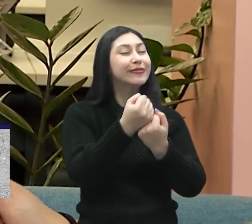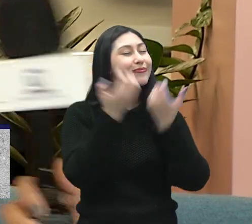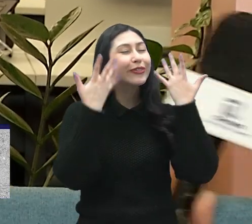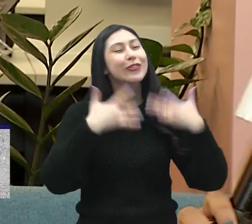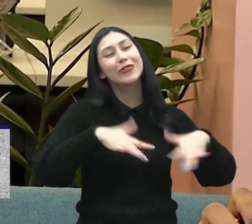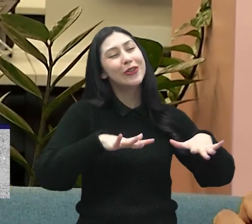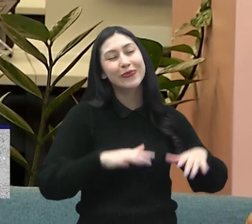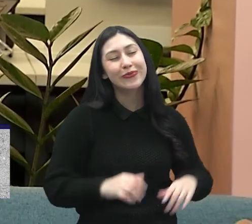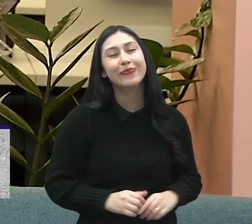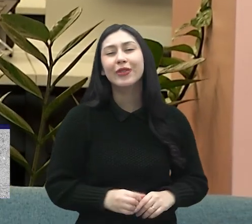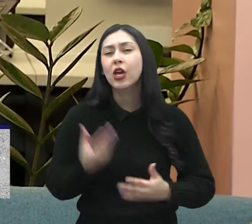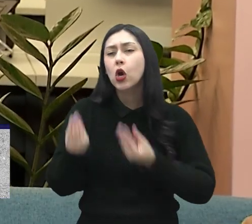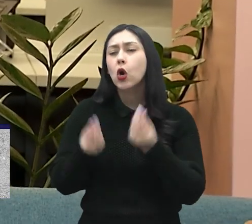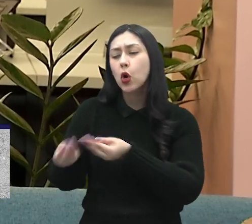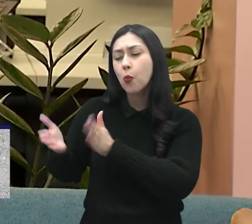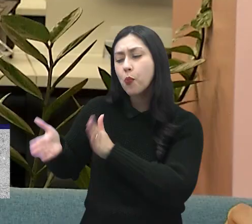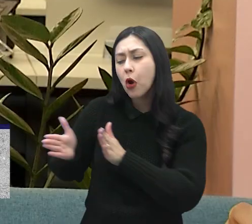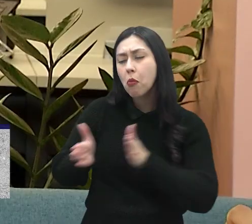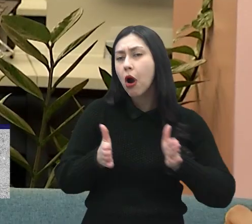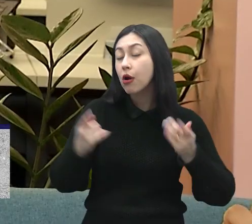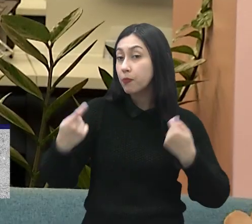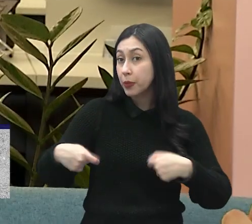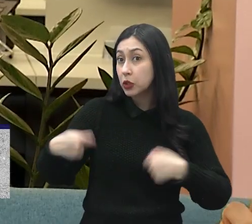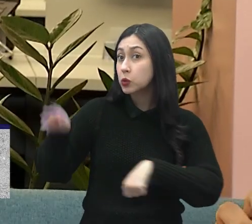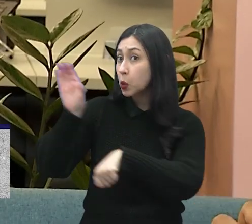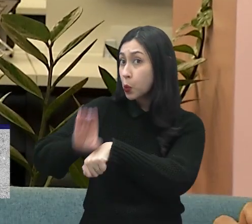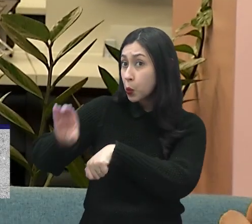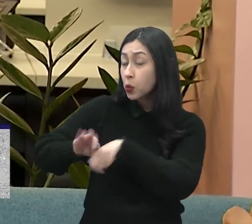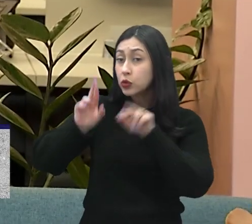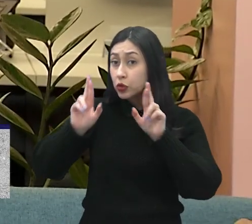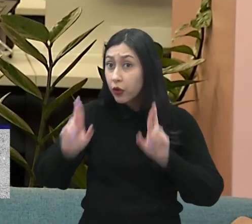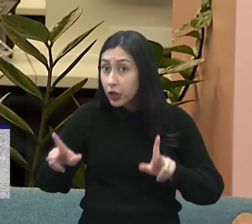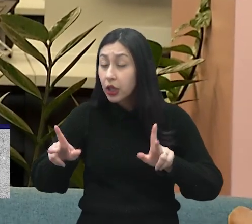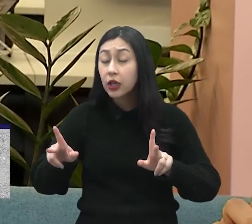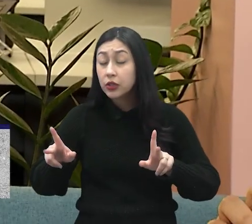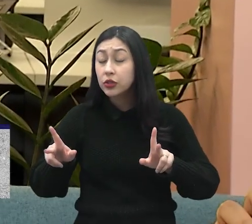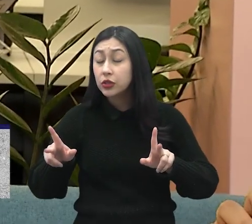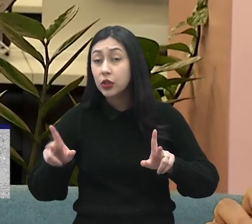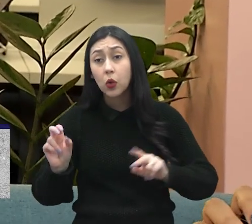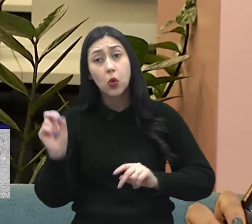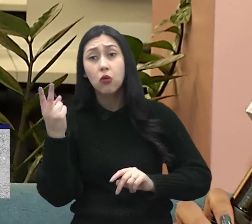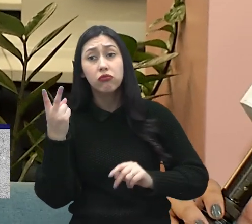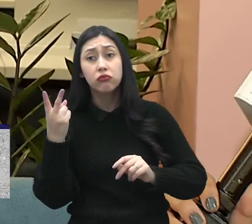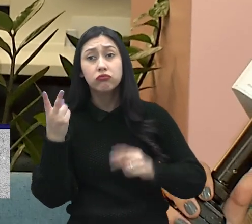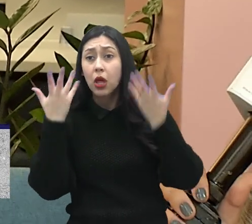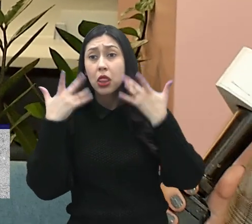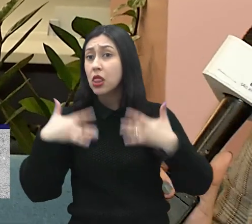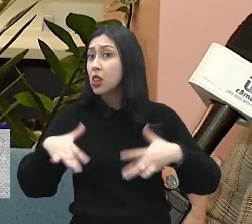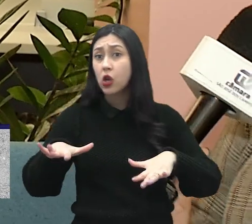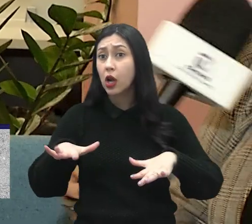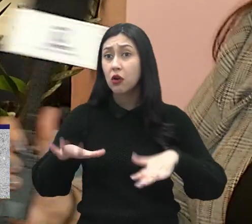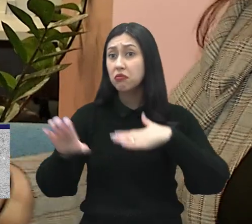natural. E como é que foi esse processo? Você teve que fazer algum curso diferente do que você já tinha, ou foi um processo mais natural